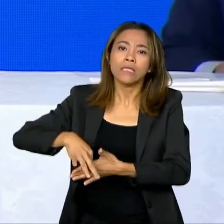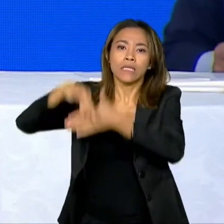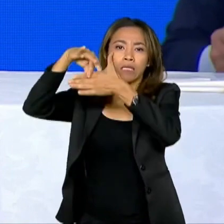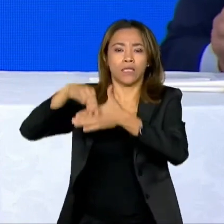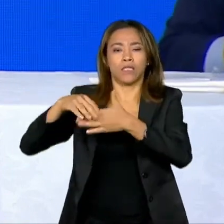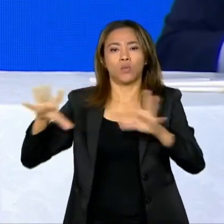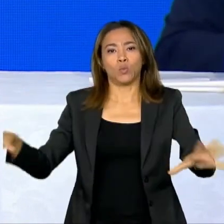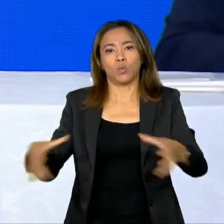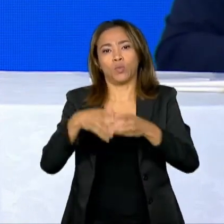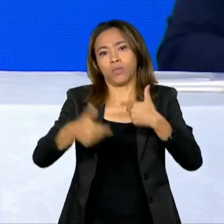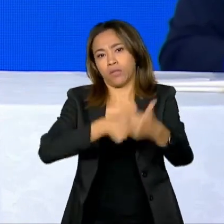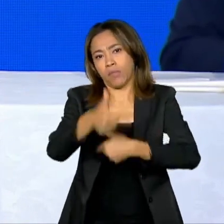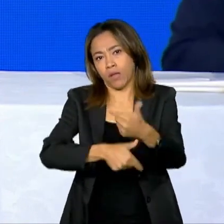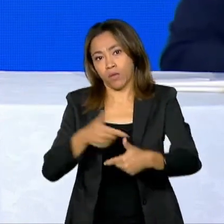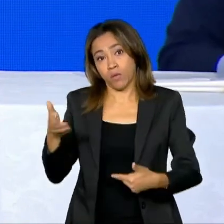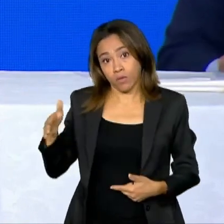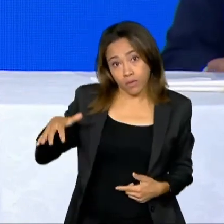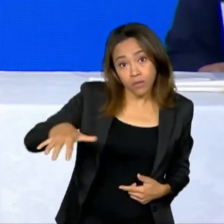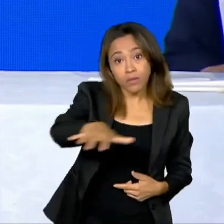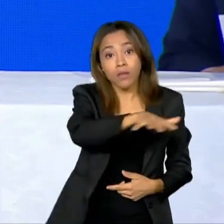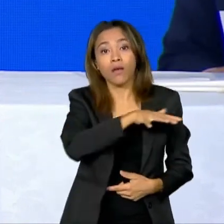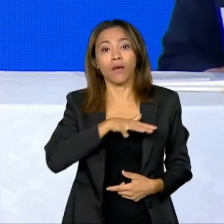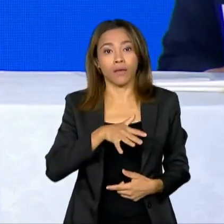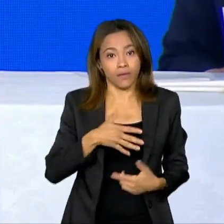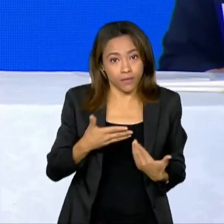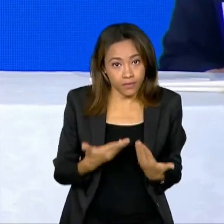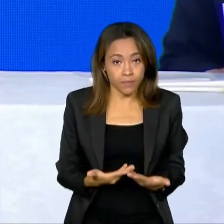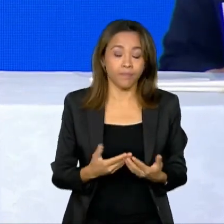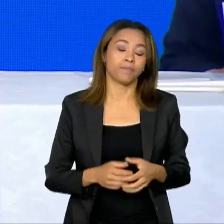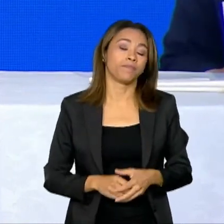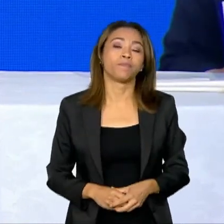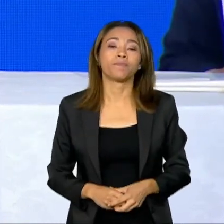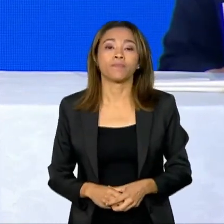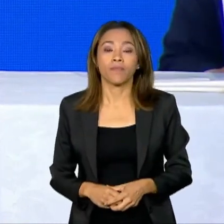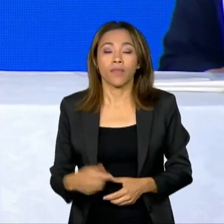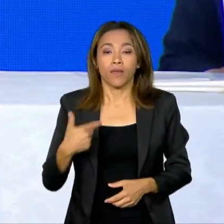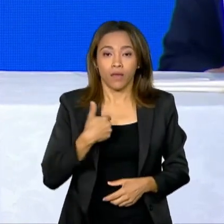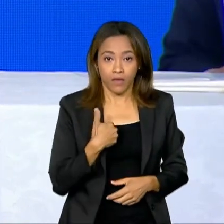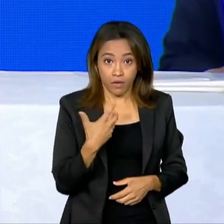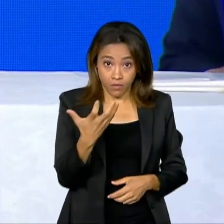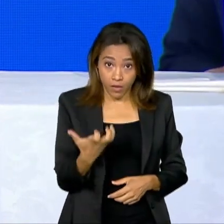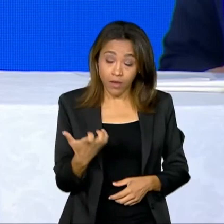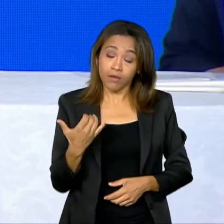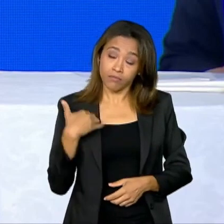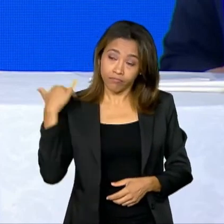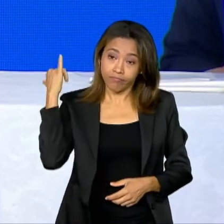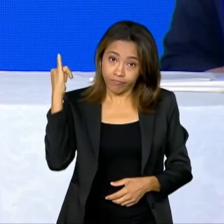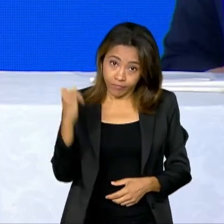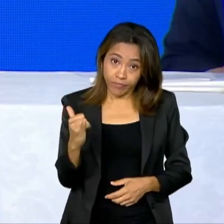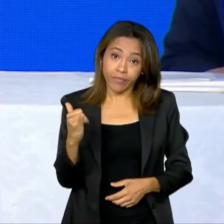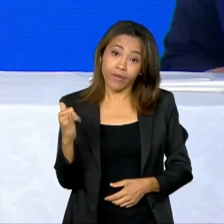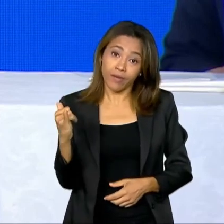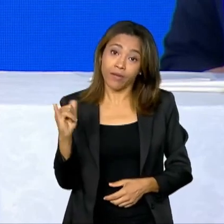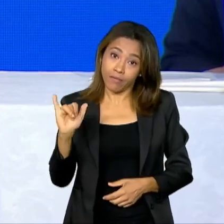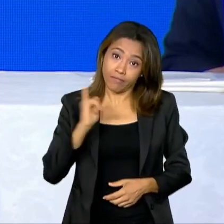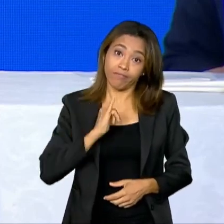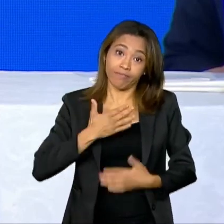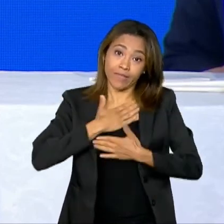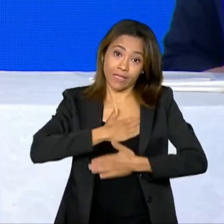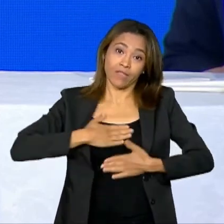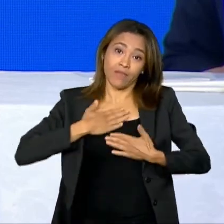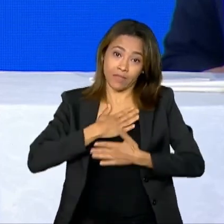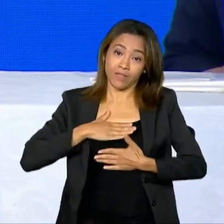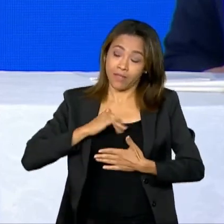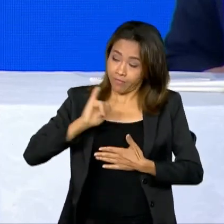do setor industrial. Então, nós vamos, quero dizer, da satisfação de nos encontrarmos aqui no